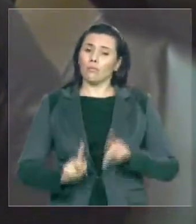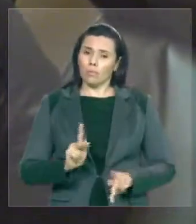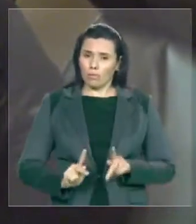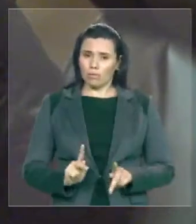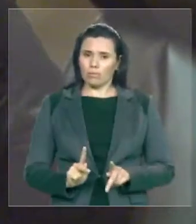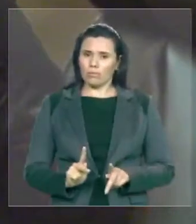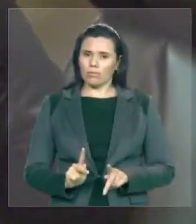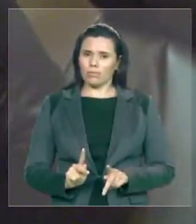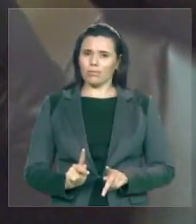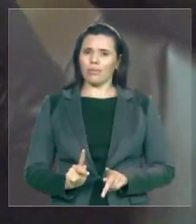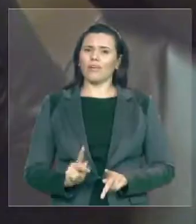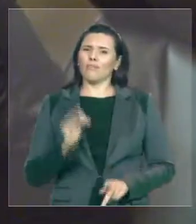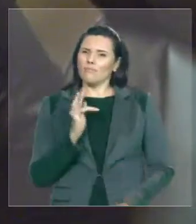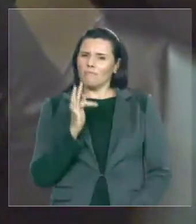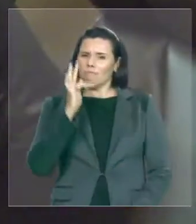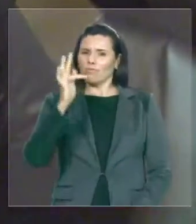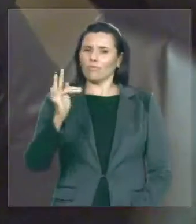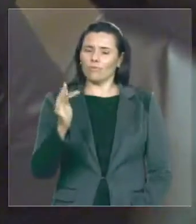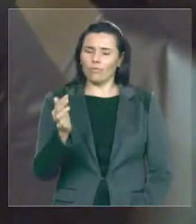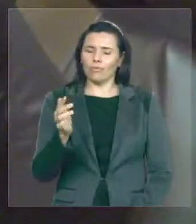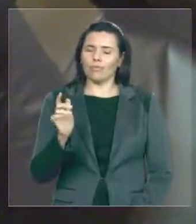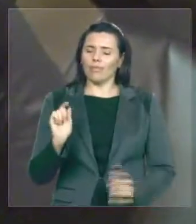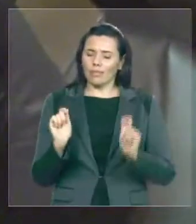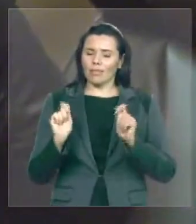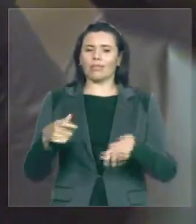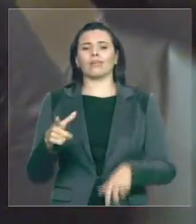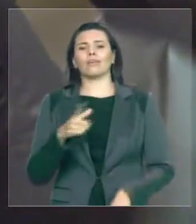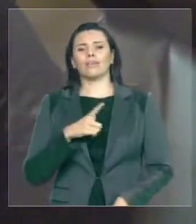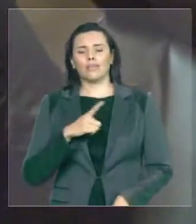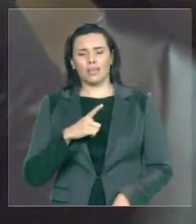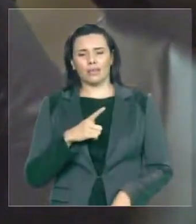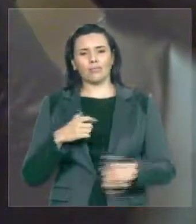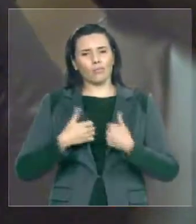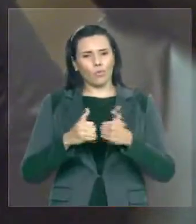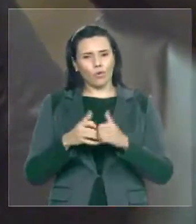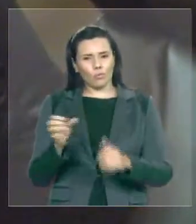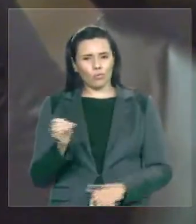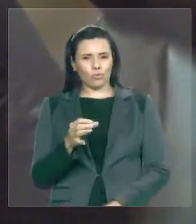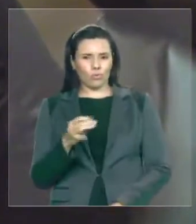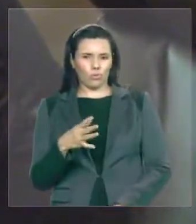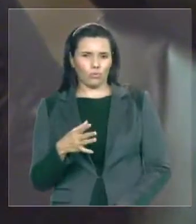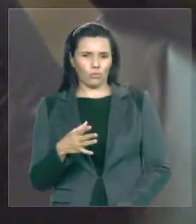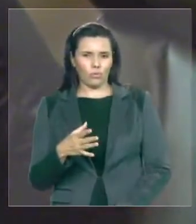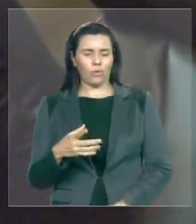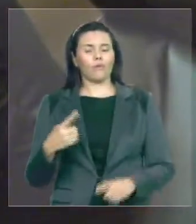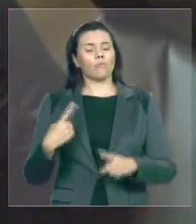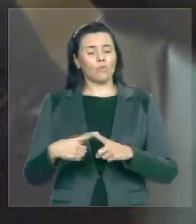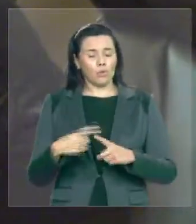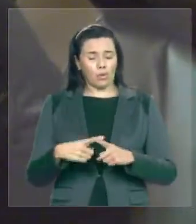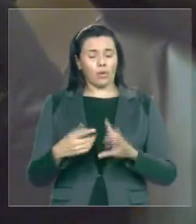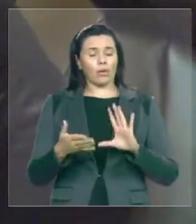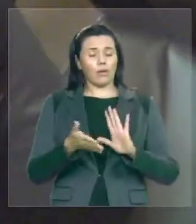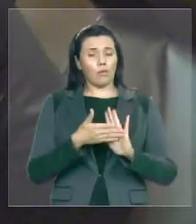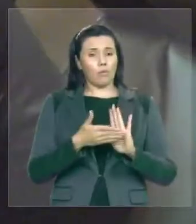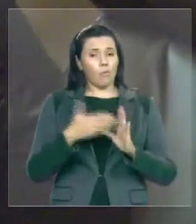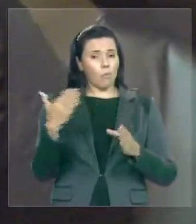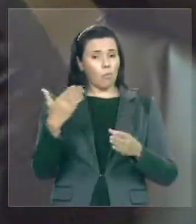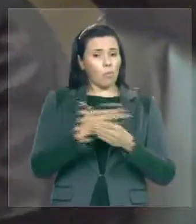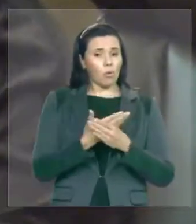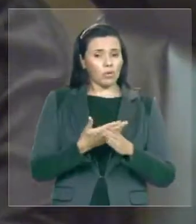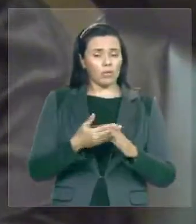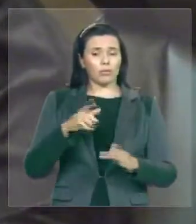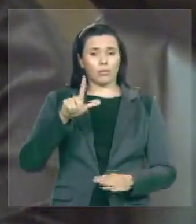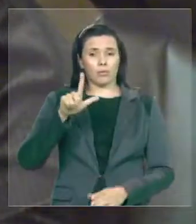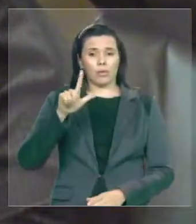qualidade, ônibus climatizados, que tem no processo de licitação as exigências de alguns ônibus,